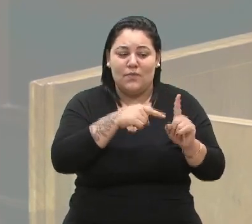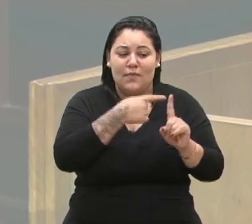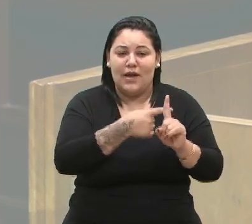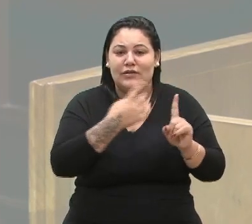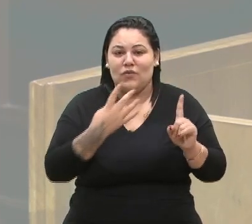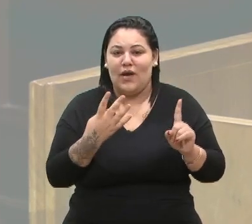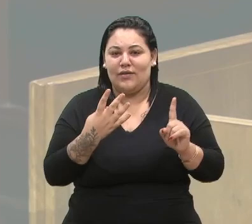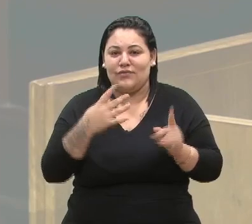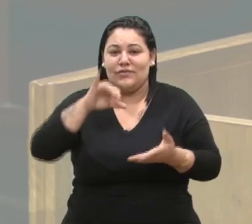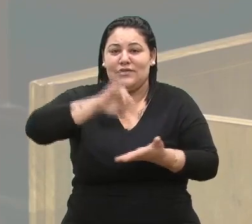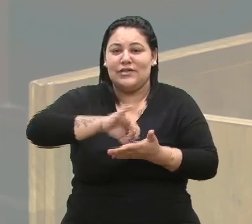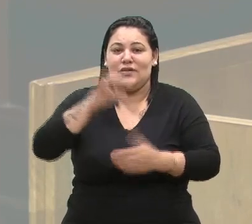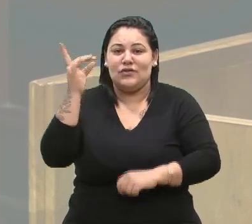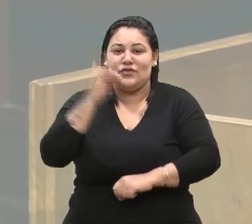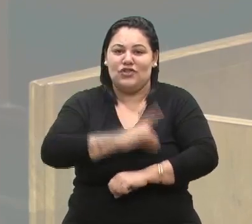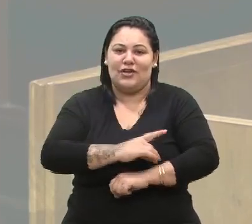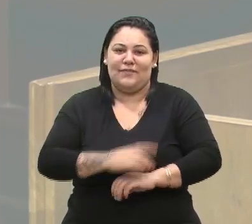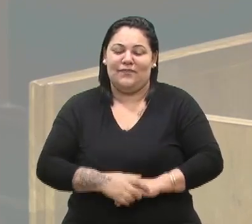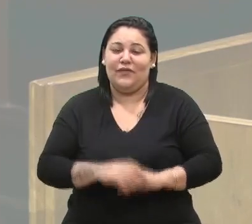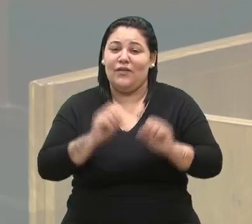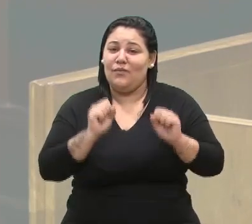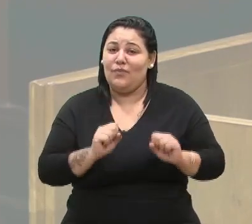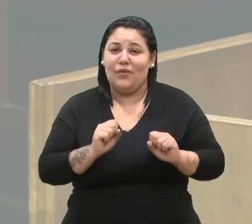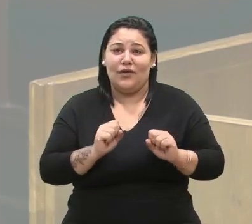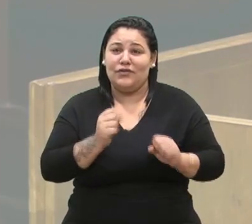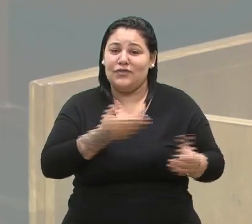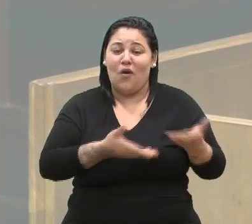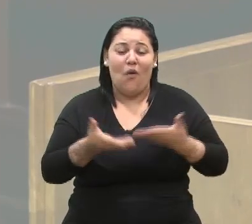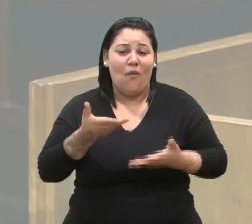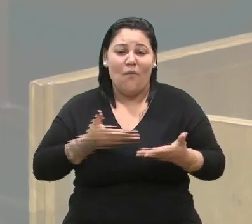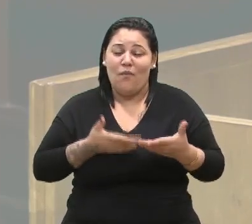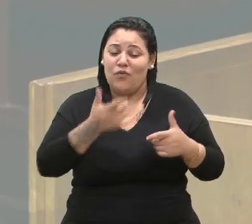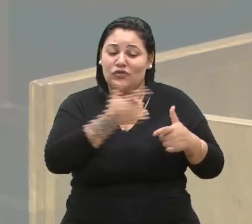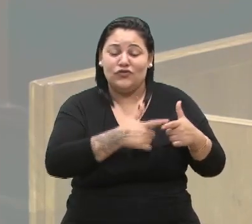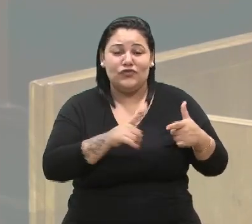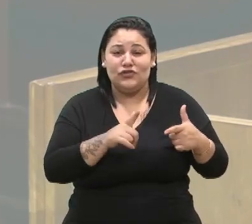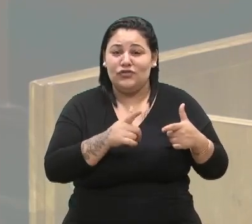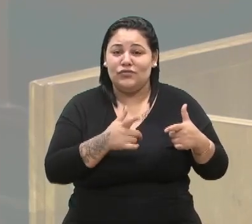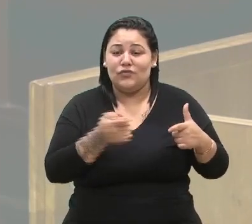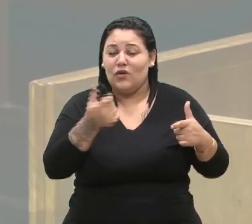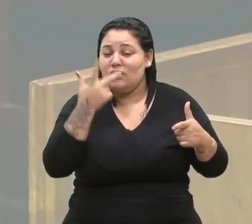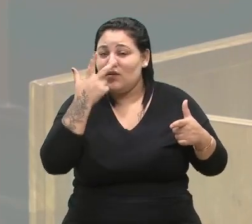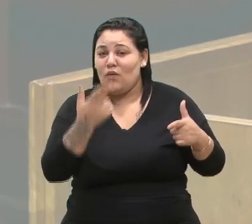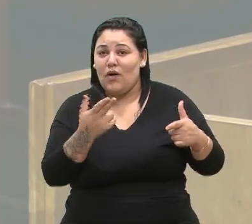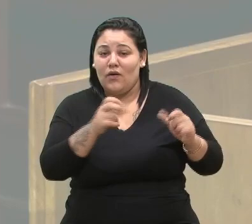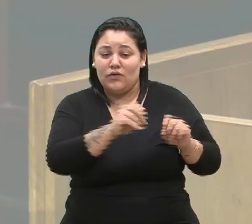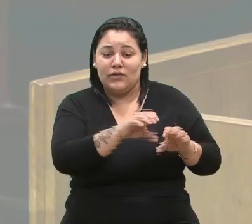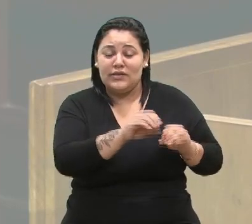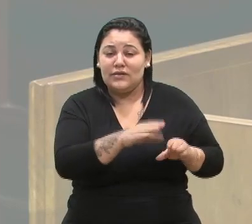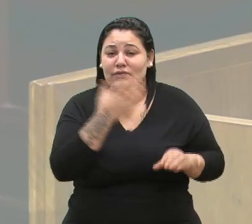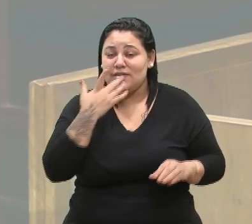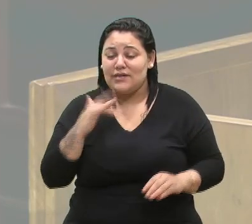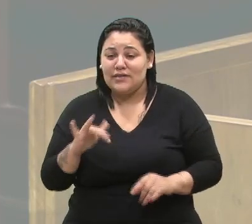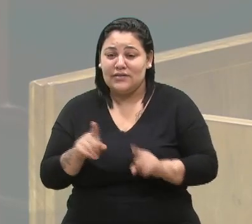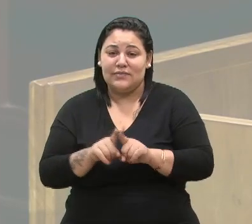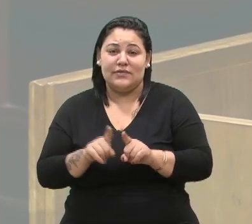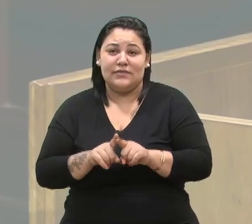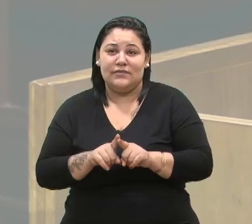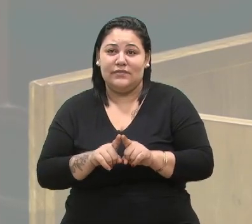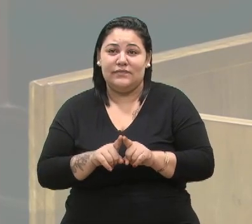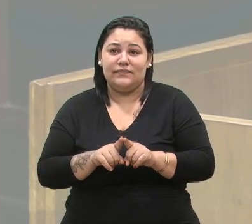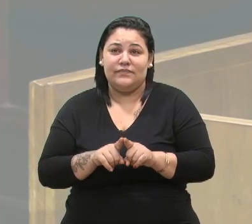centros-dia, que pode ser compartilhado, similar... A educação infantil.